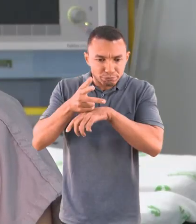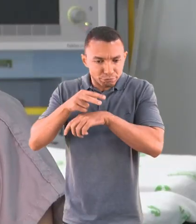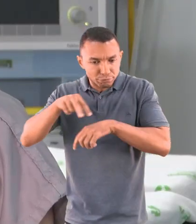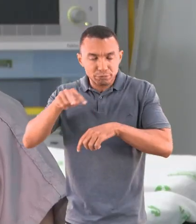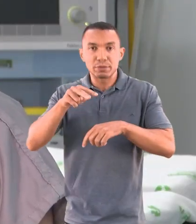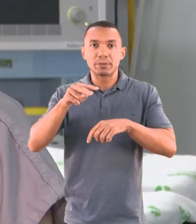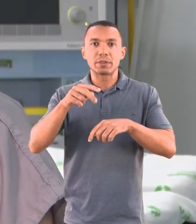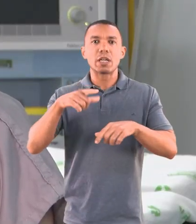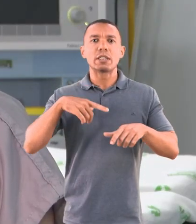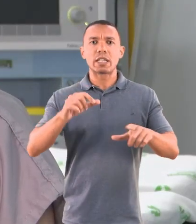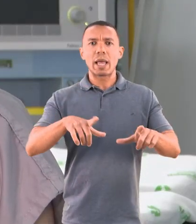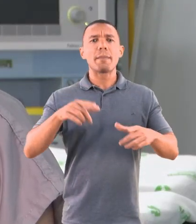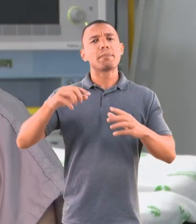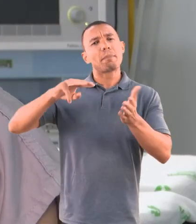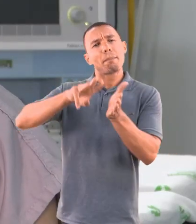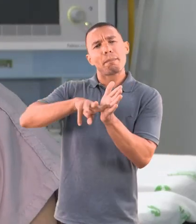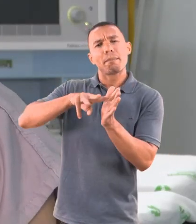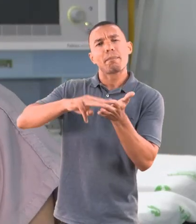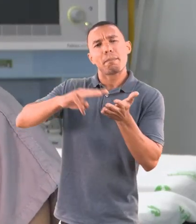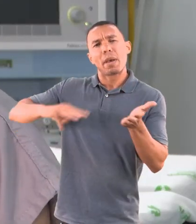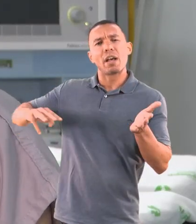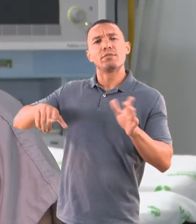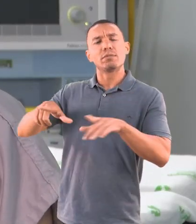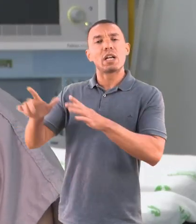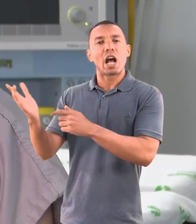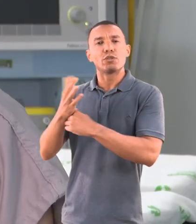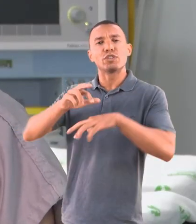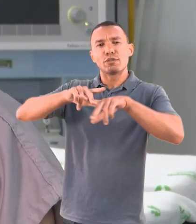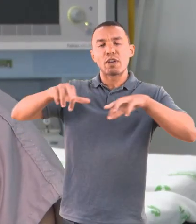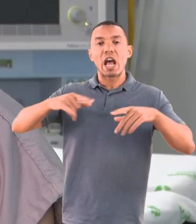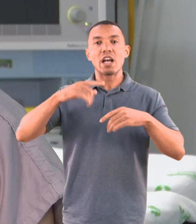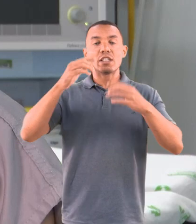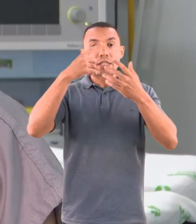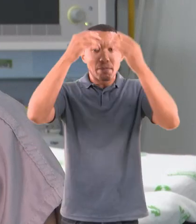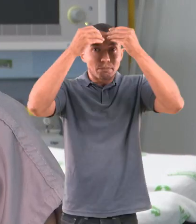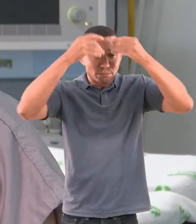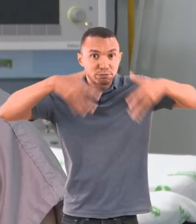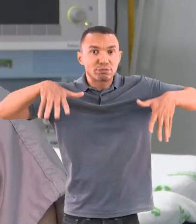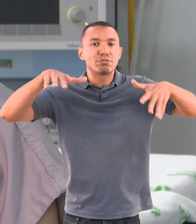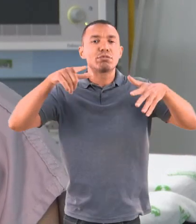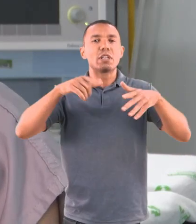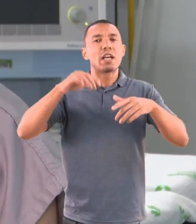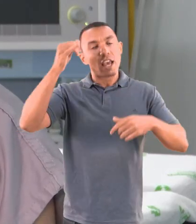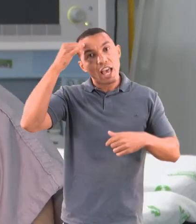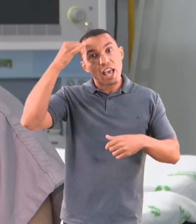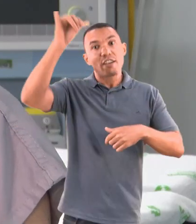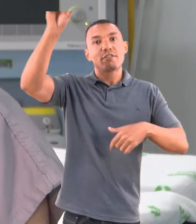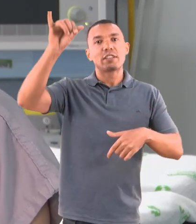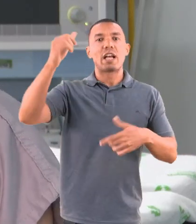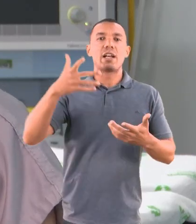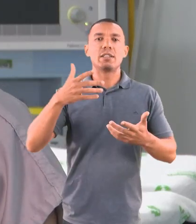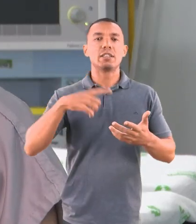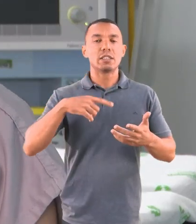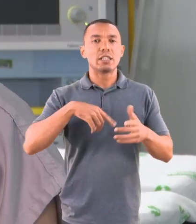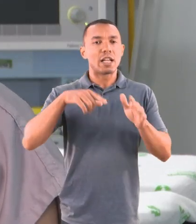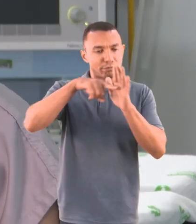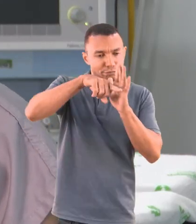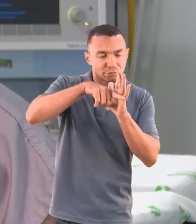vários métodos que a gente utiliza para conseguir guiar nossas cirurgias e tornar elas menos invasivas, né? Ou seja, no contexto de